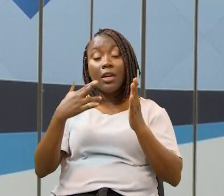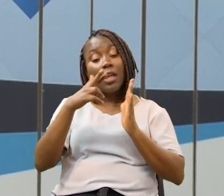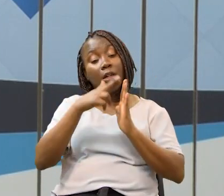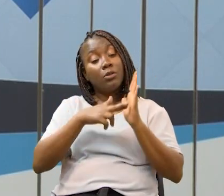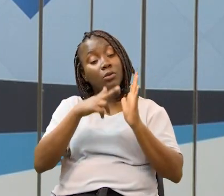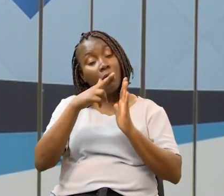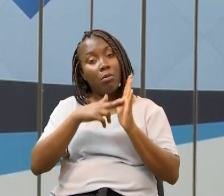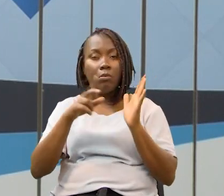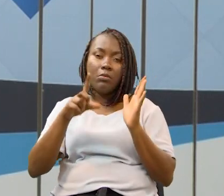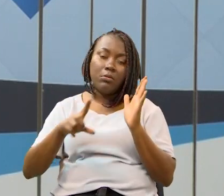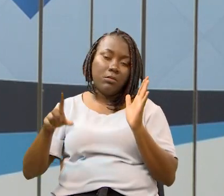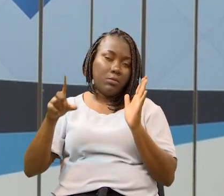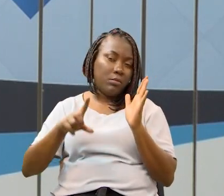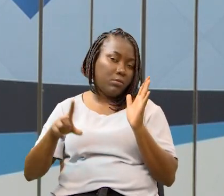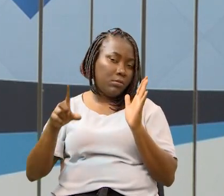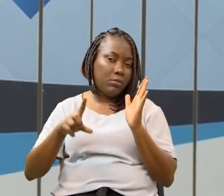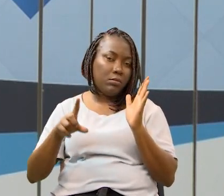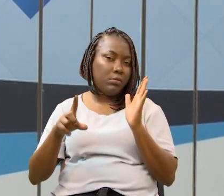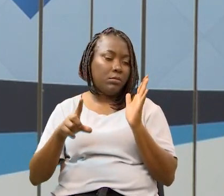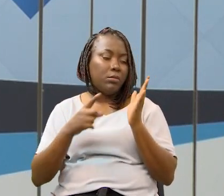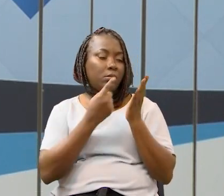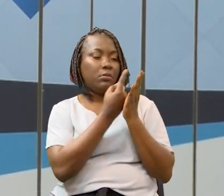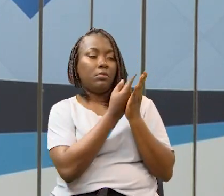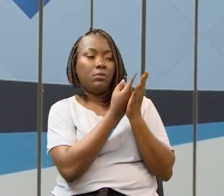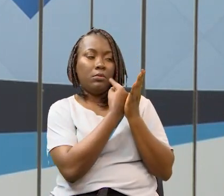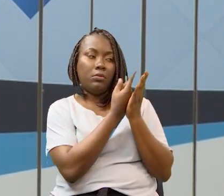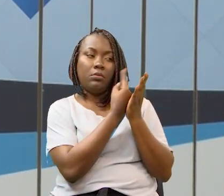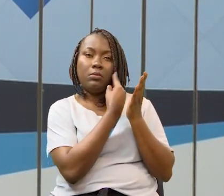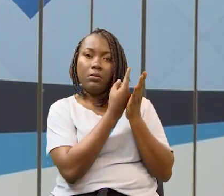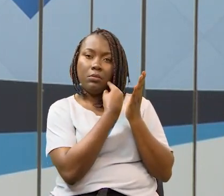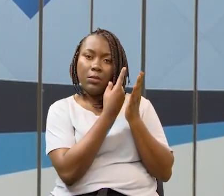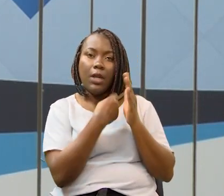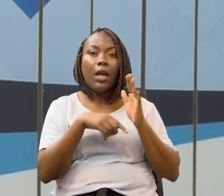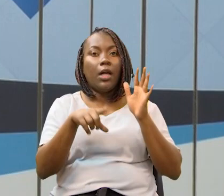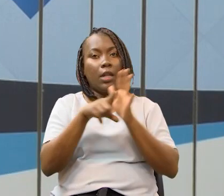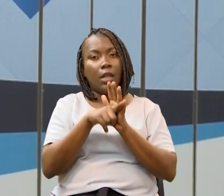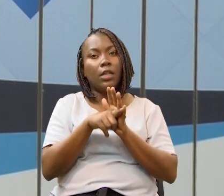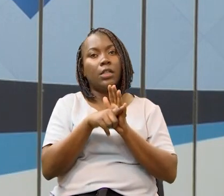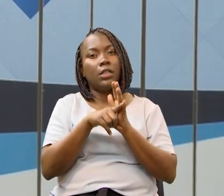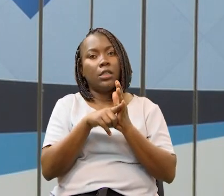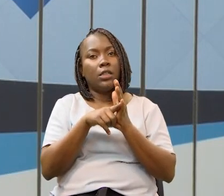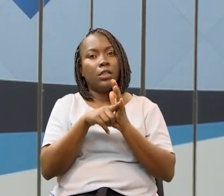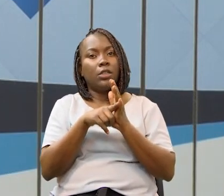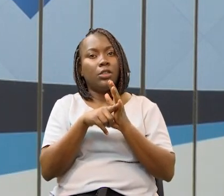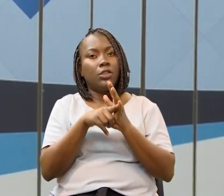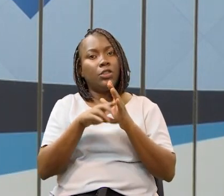de relatórios, obviamente, dentro das diretrizes da Lei Geral, né,